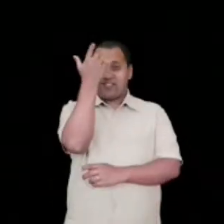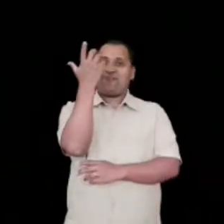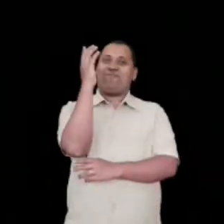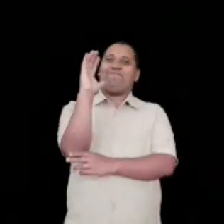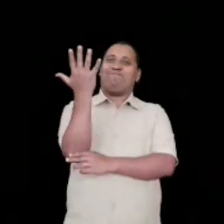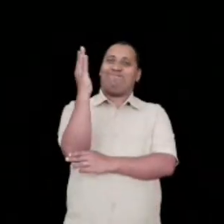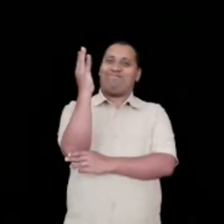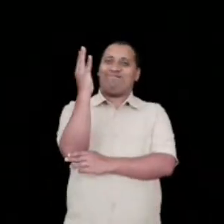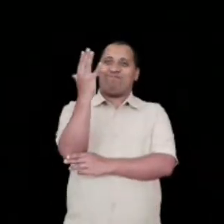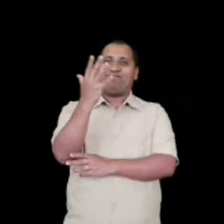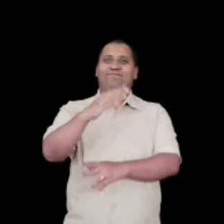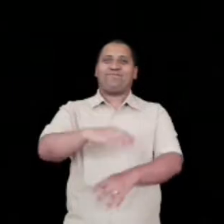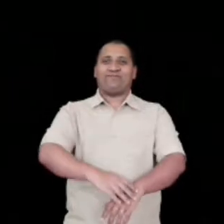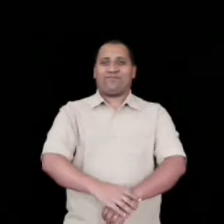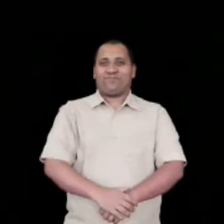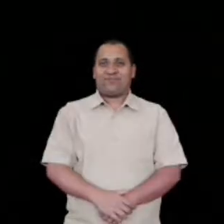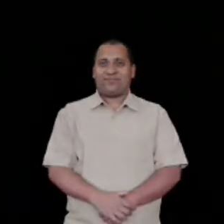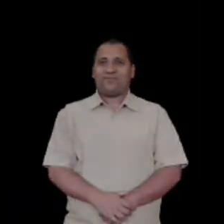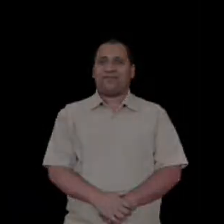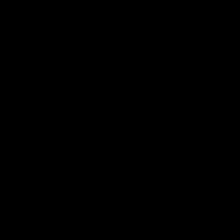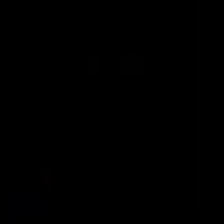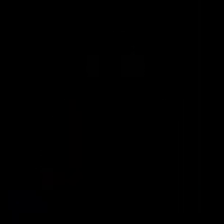Universidade Federal do Pampa